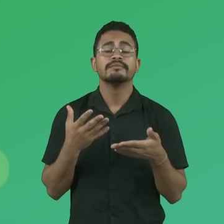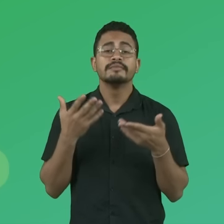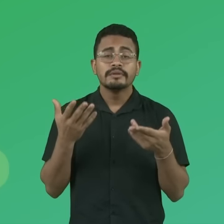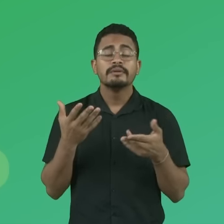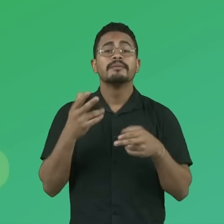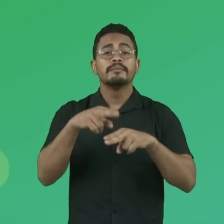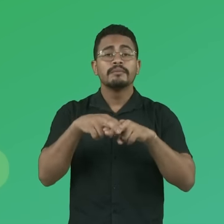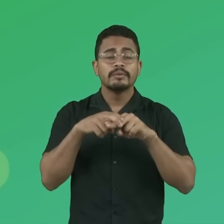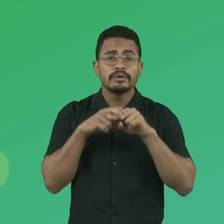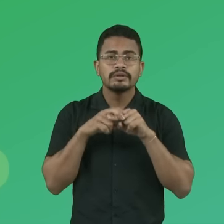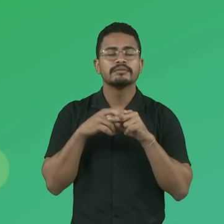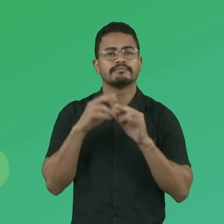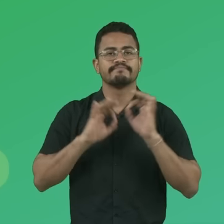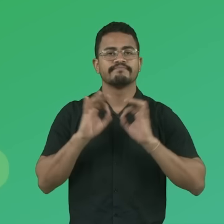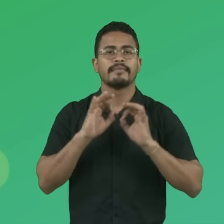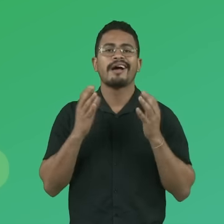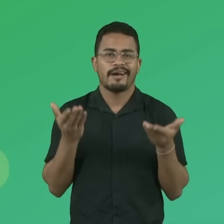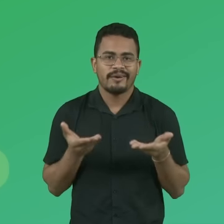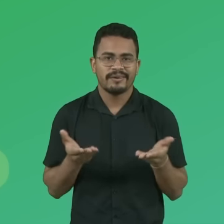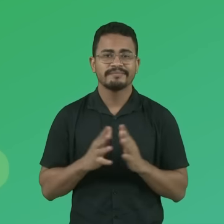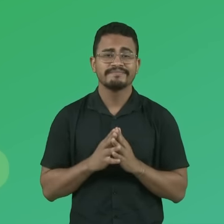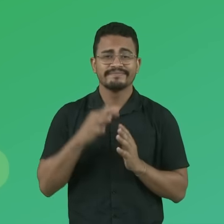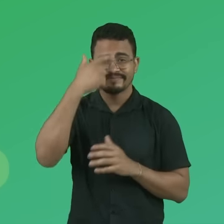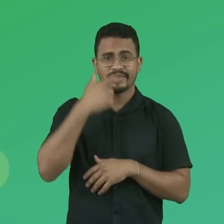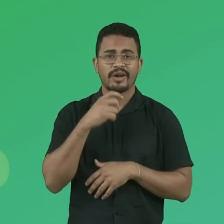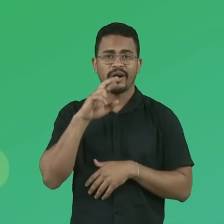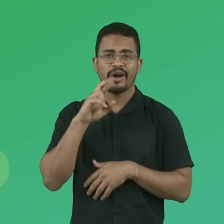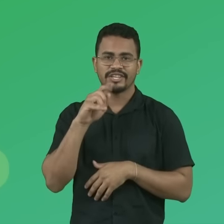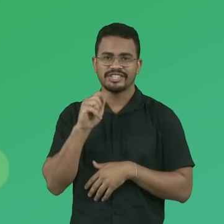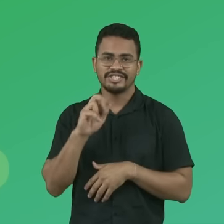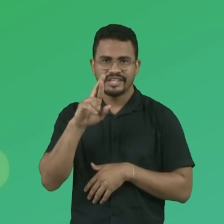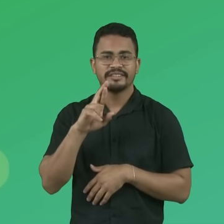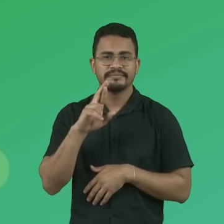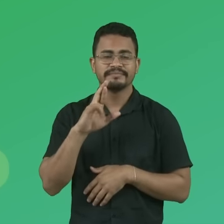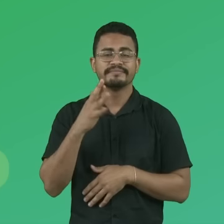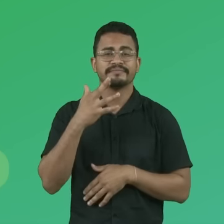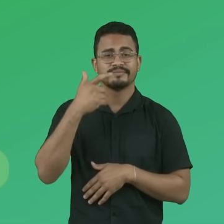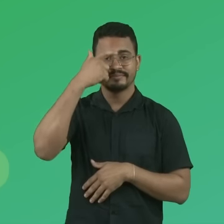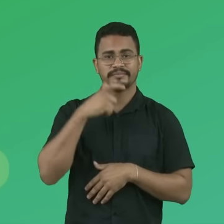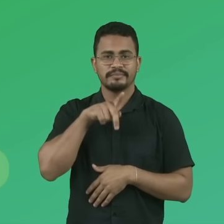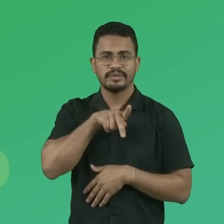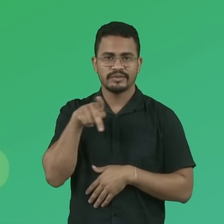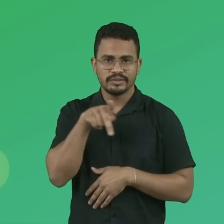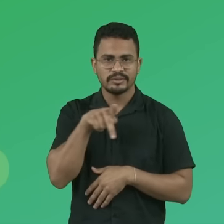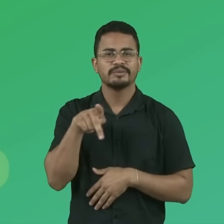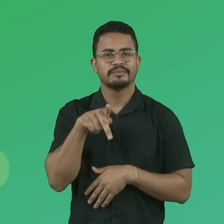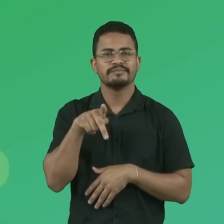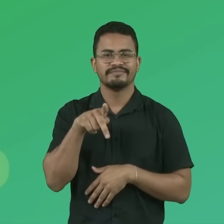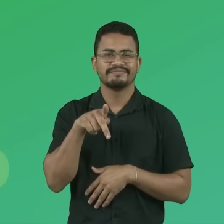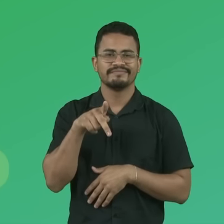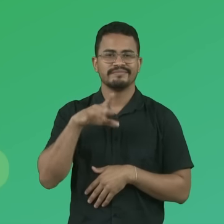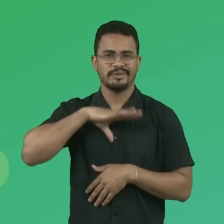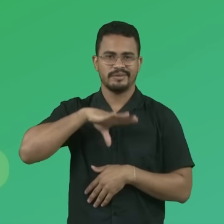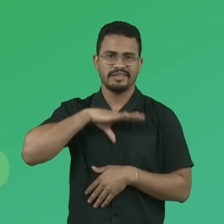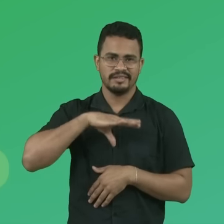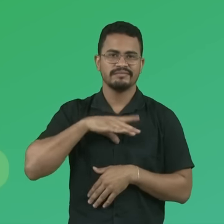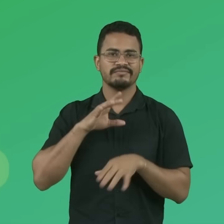gente já está se preparando a partir de agora. Eu me chamo Roger, eu sou professor de língua portuguesa, formado